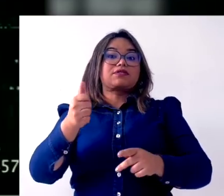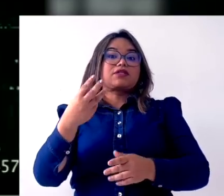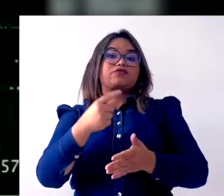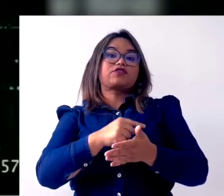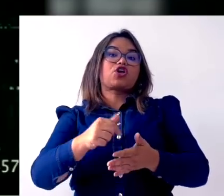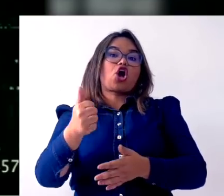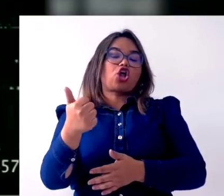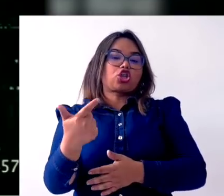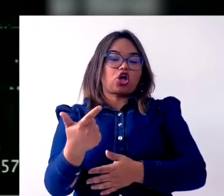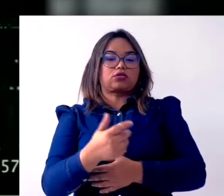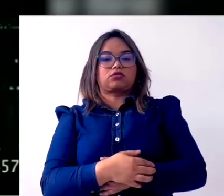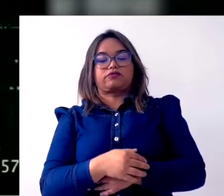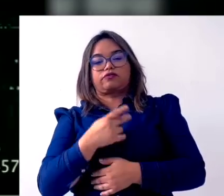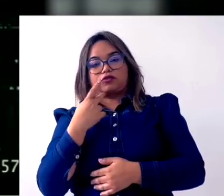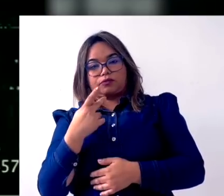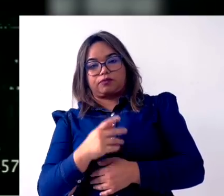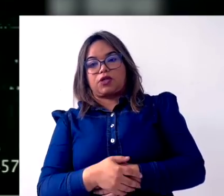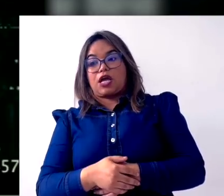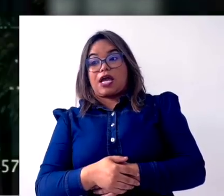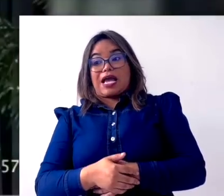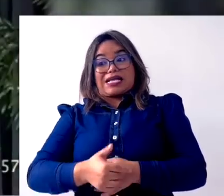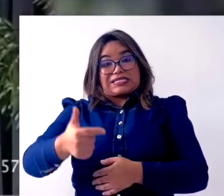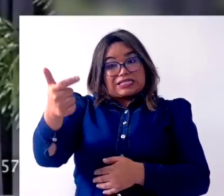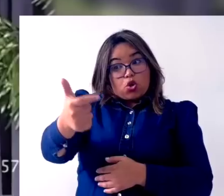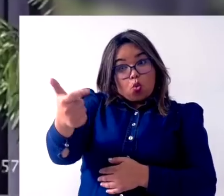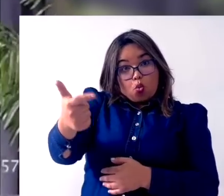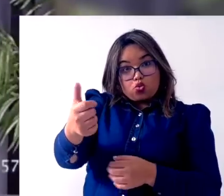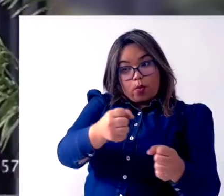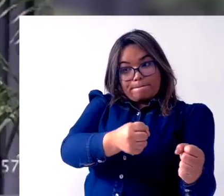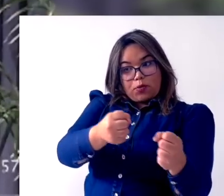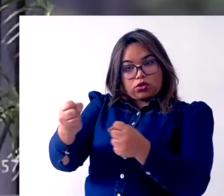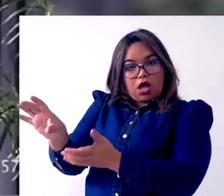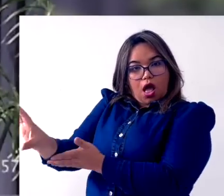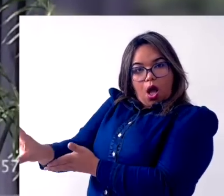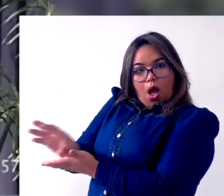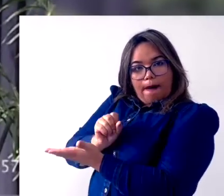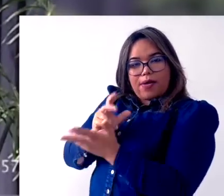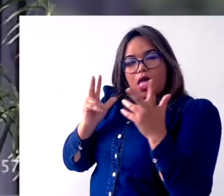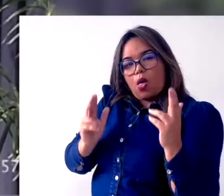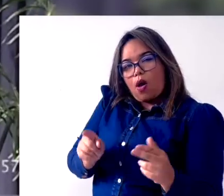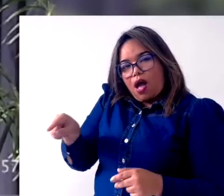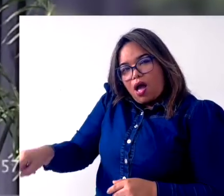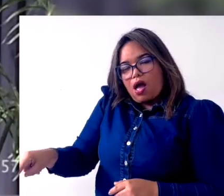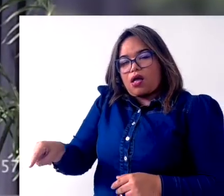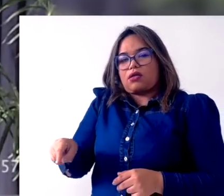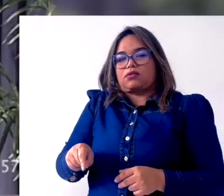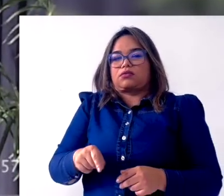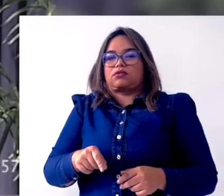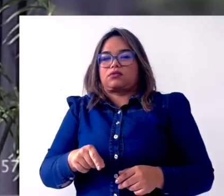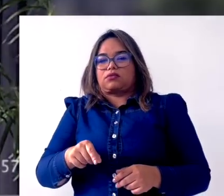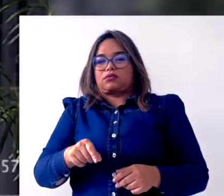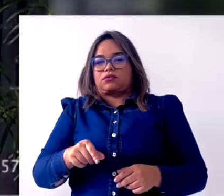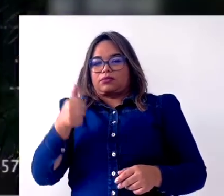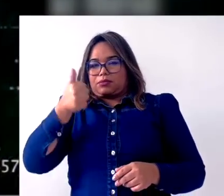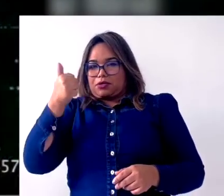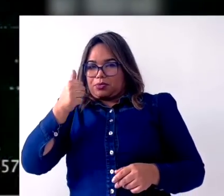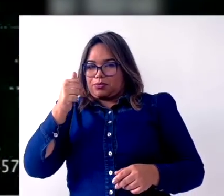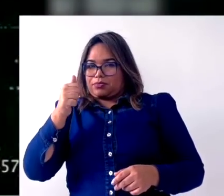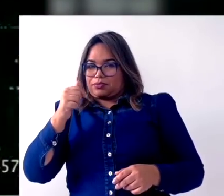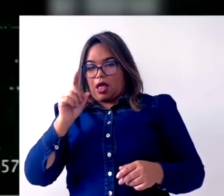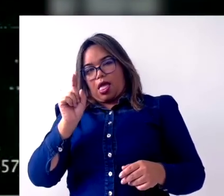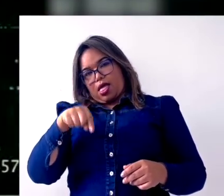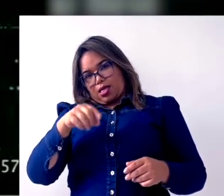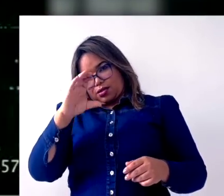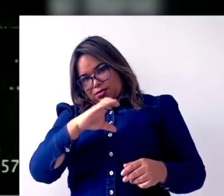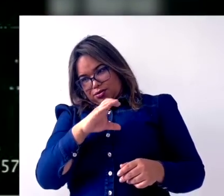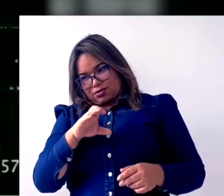exercita toda a autoridade da primeira besta diante dela. Então, significa que ela fará as mesmas coisas que ela